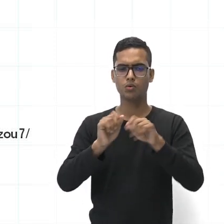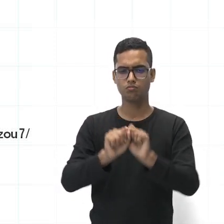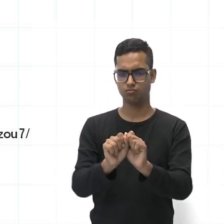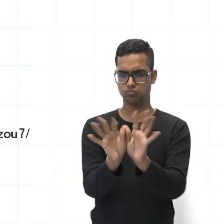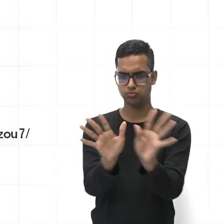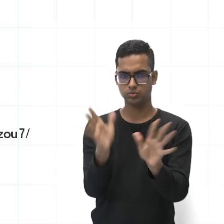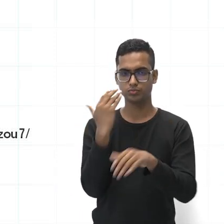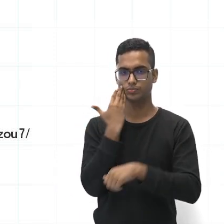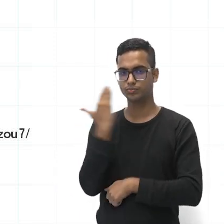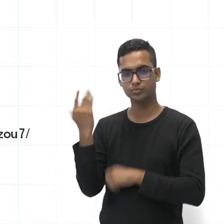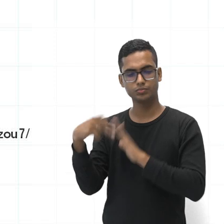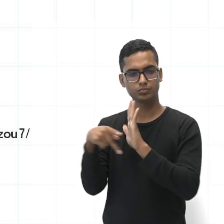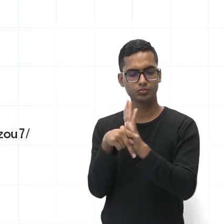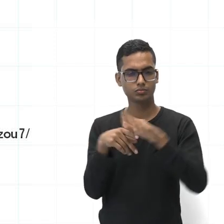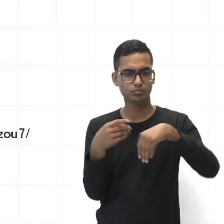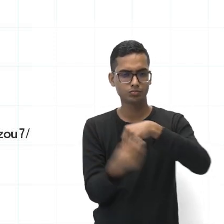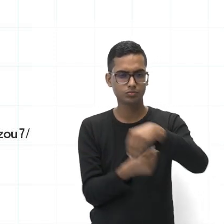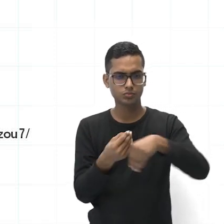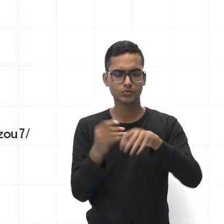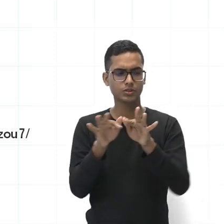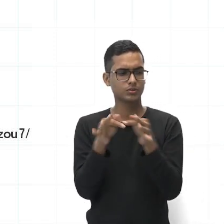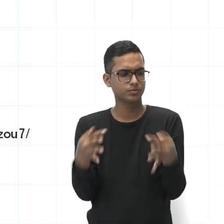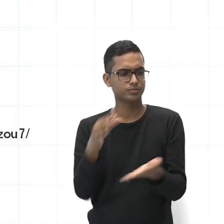destilação fracionada.